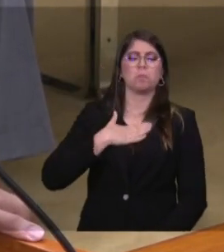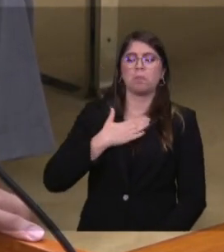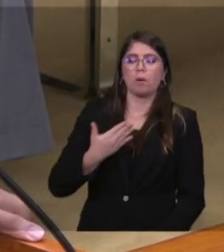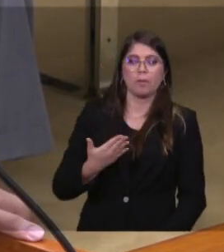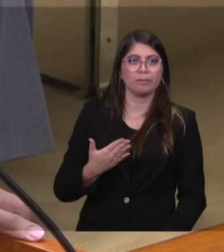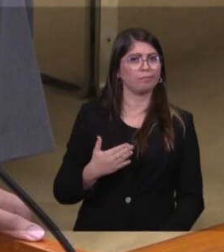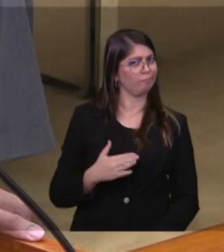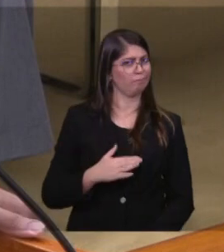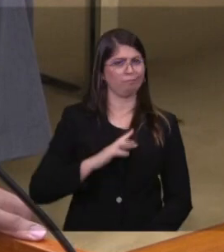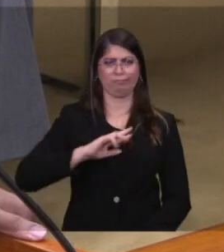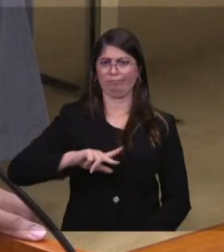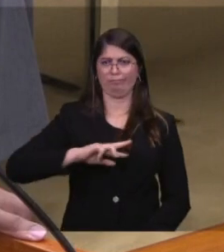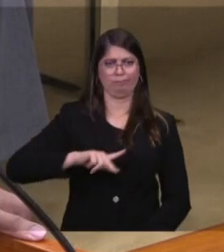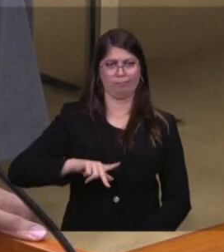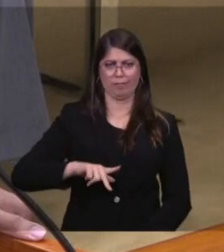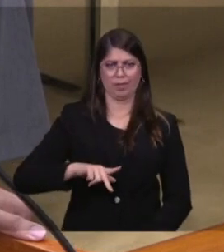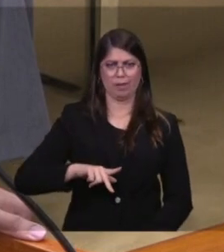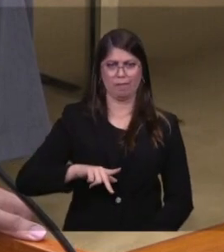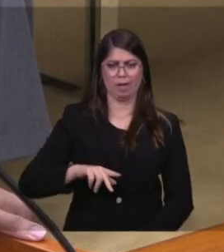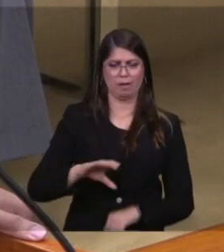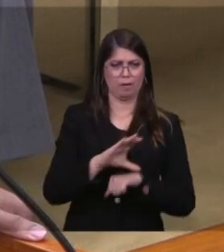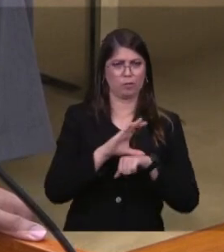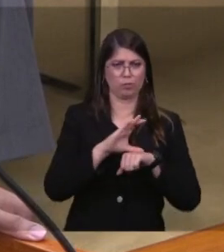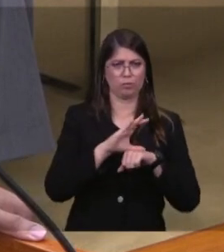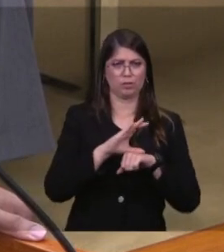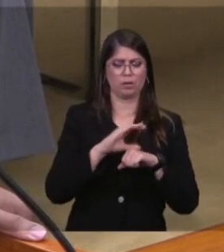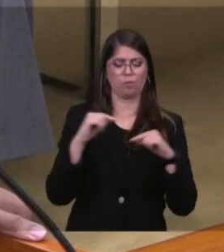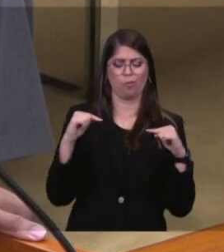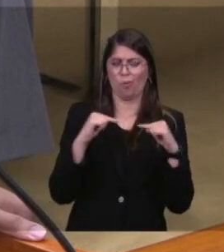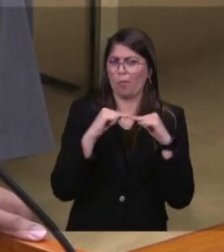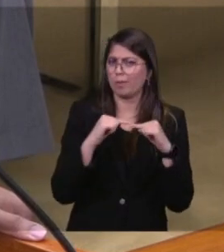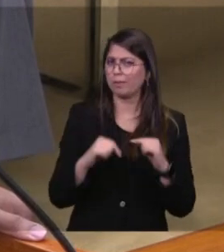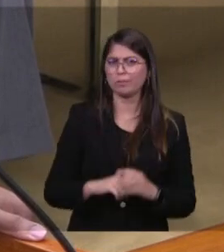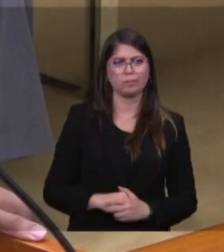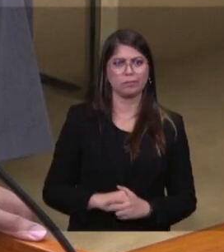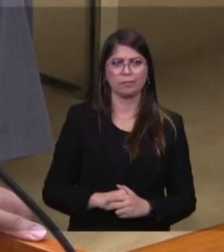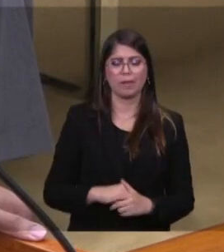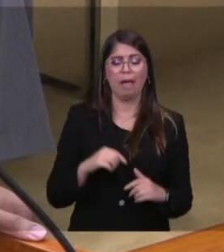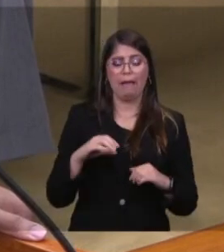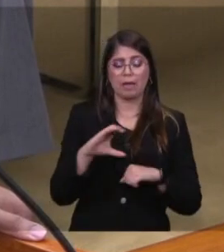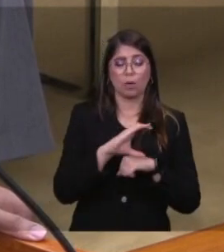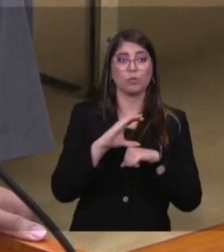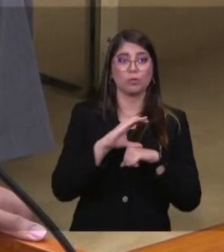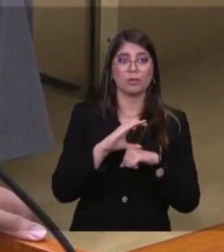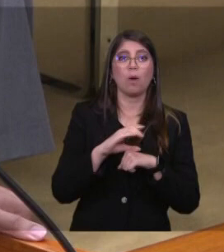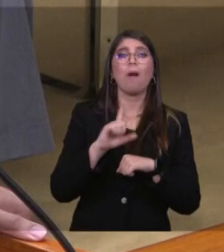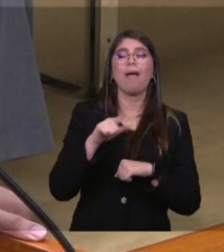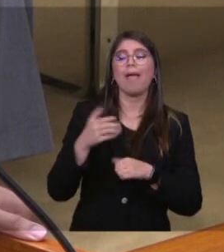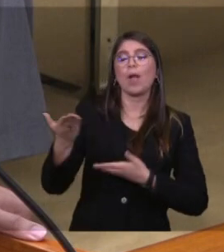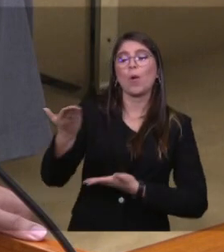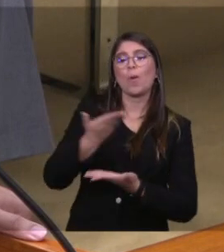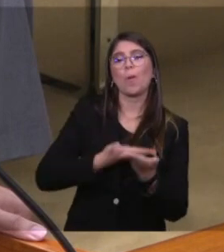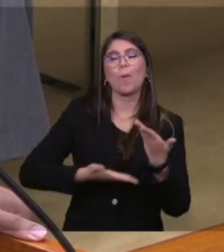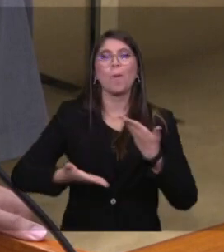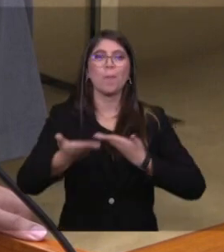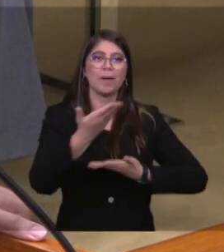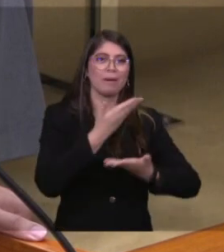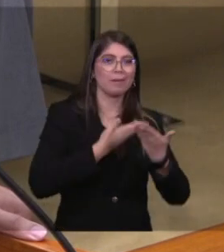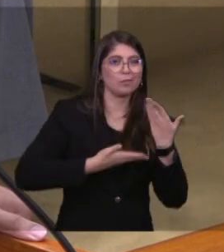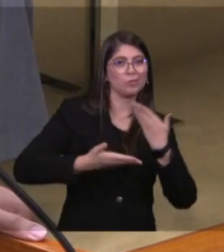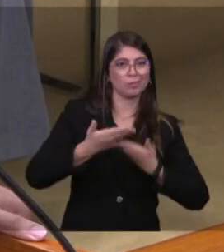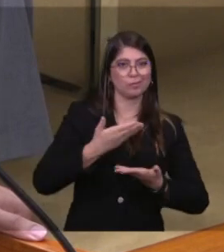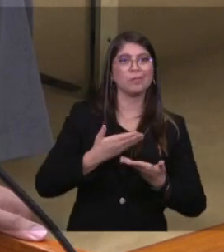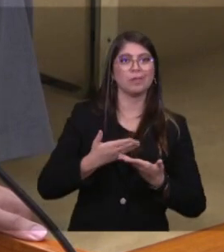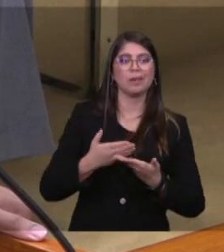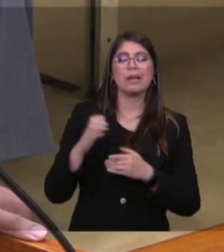Não é essa federação instituída pelo Constituinte de 88. A Constituição de 88 estabelece uma federação cooperativa em que os entes federados